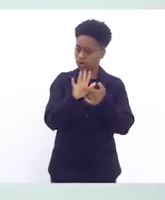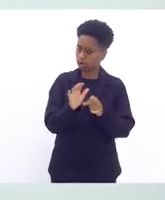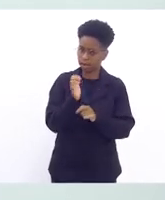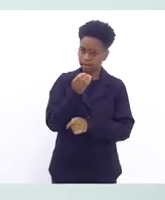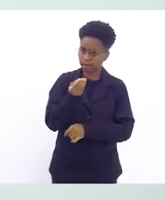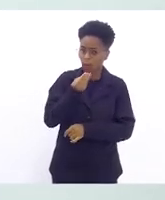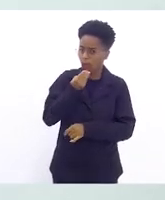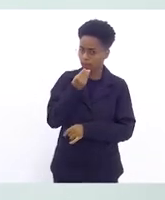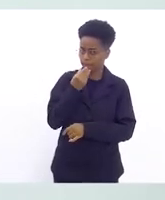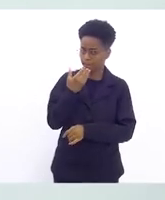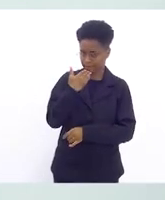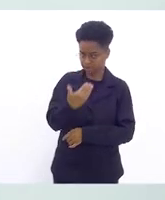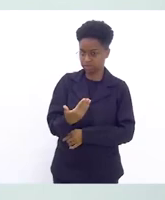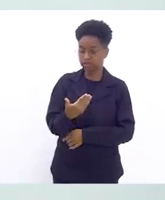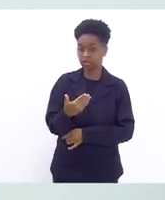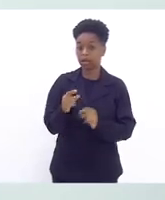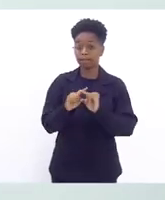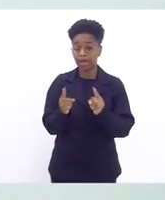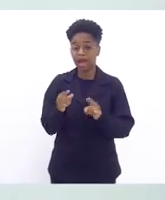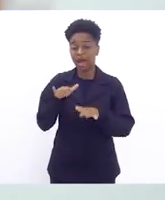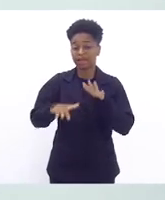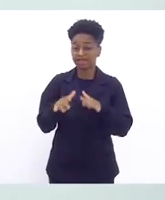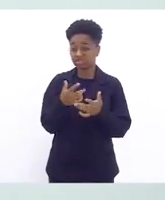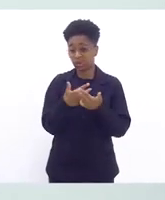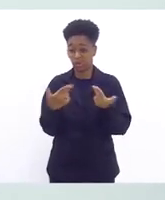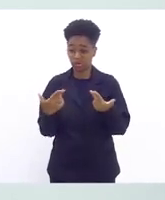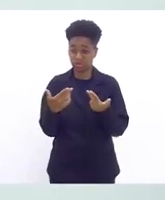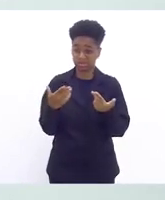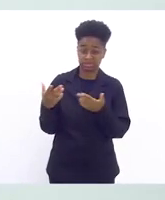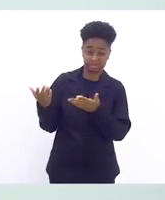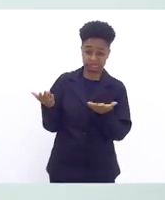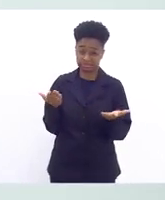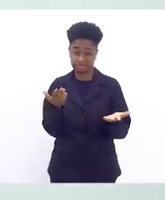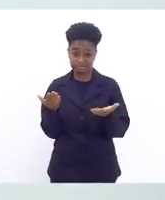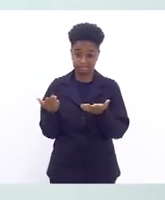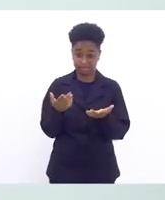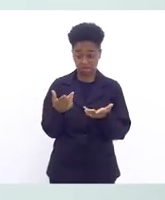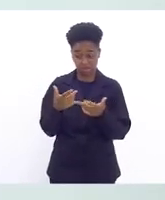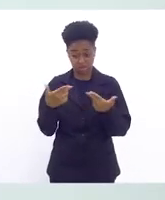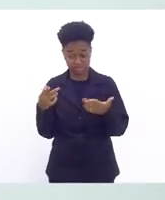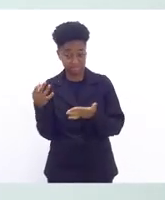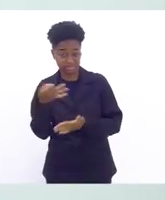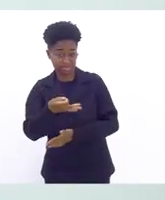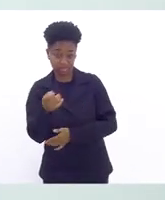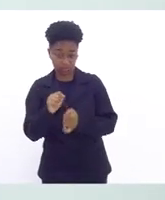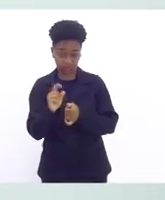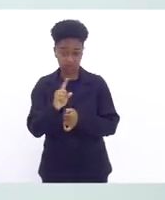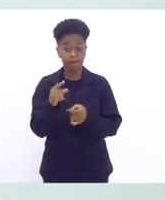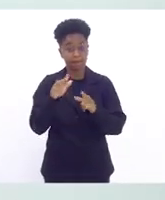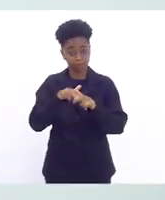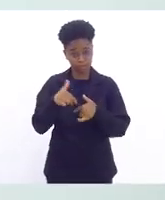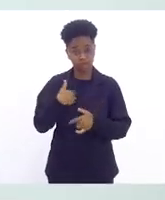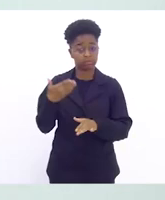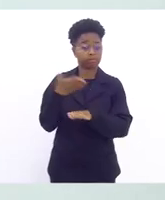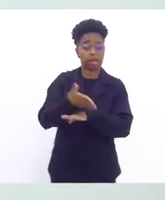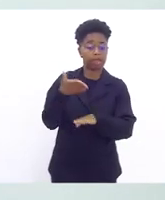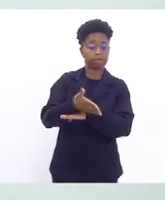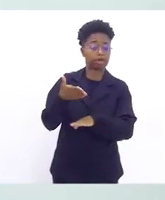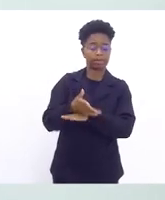a gente sabe que às vezes as coisas tomam caminhos que não são corretos por isso que eu vivo no ministério público